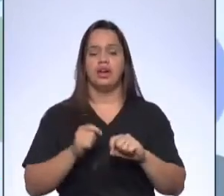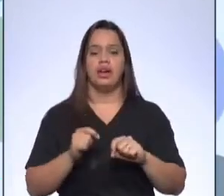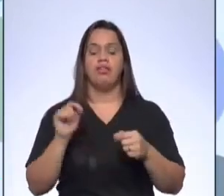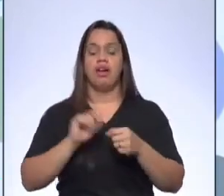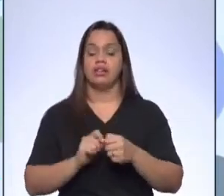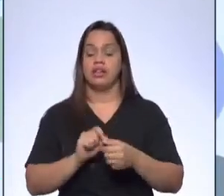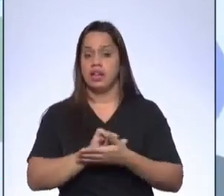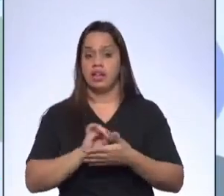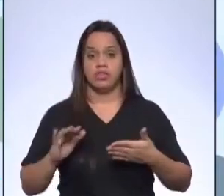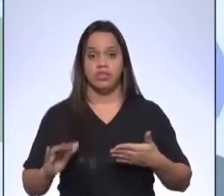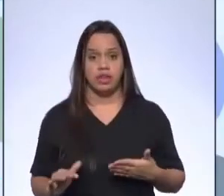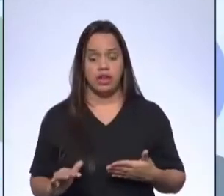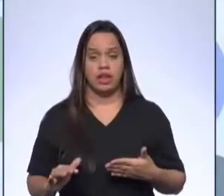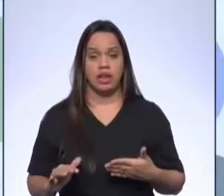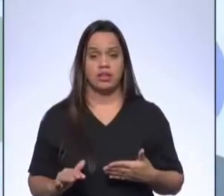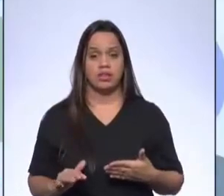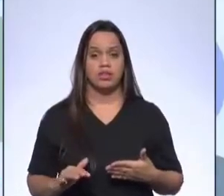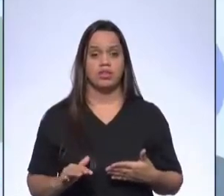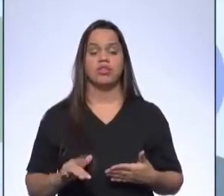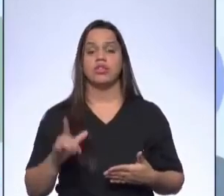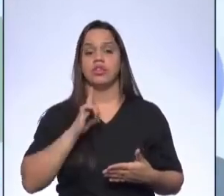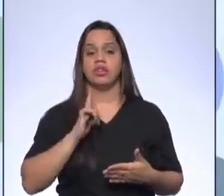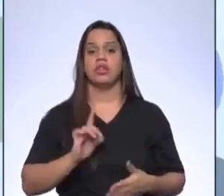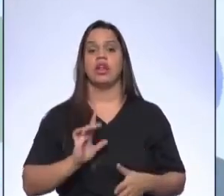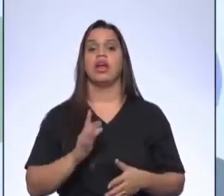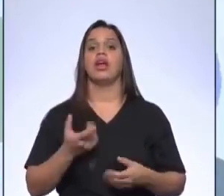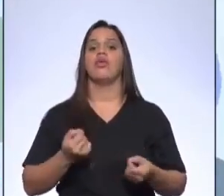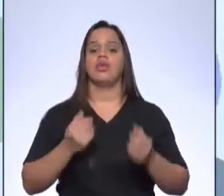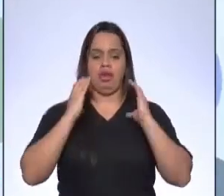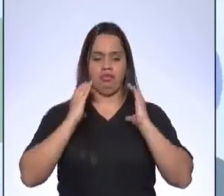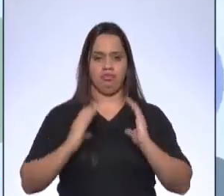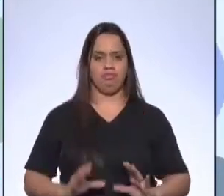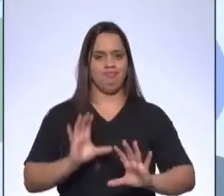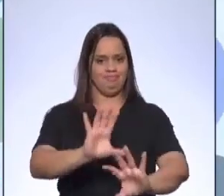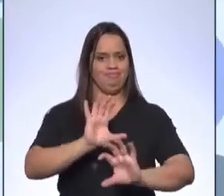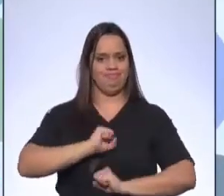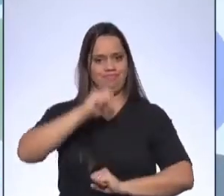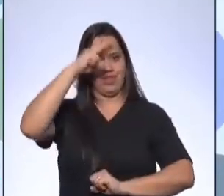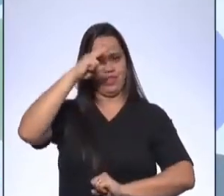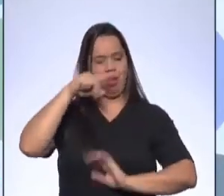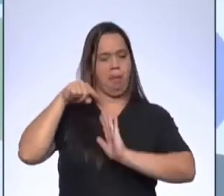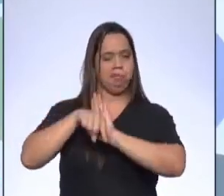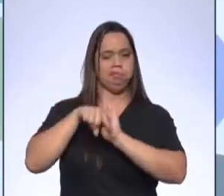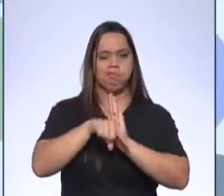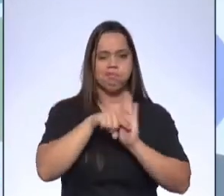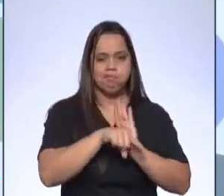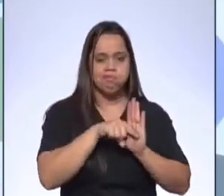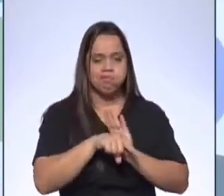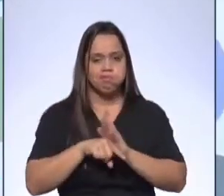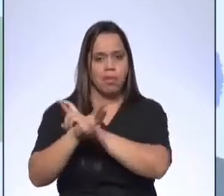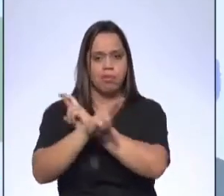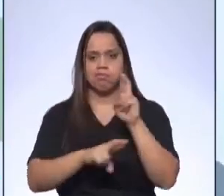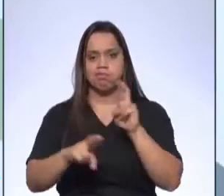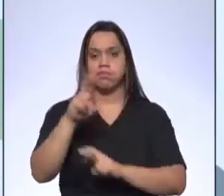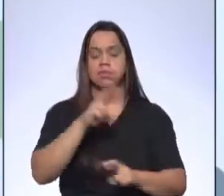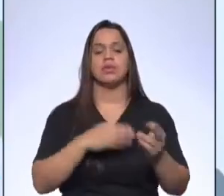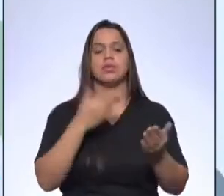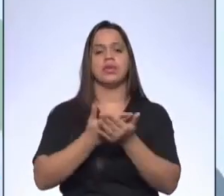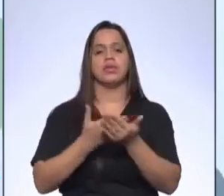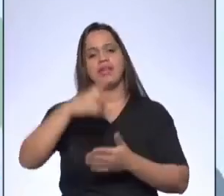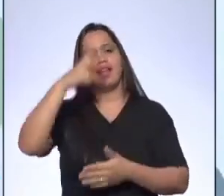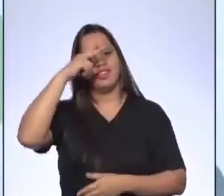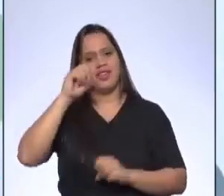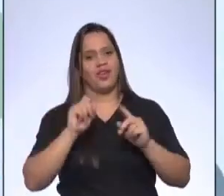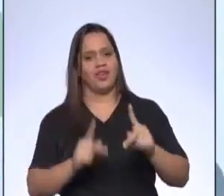realizar as atividades, assumir a atitude historiadora, investigativa para o estudo de história.